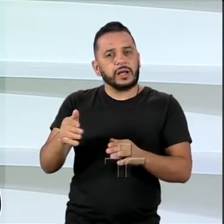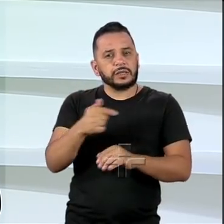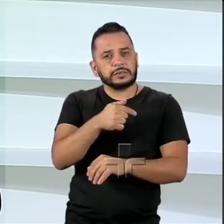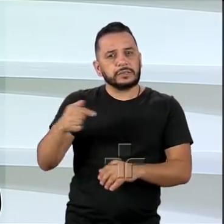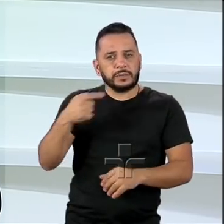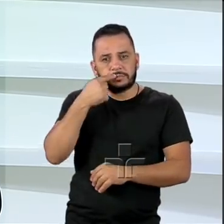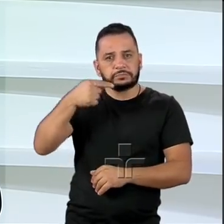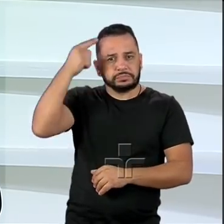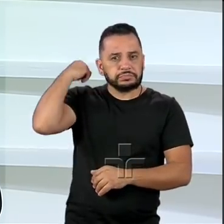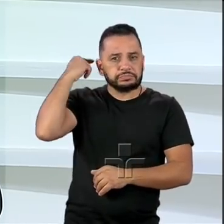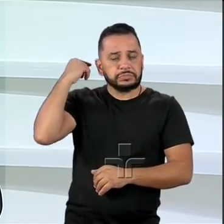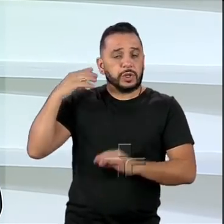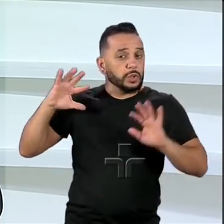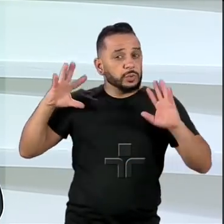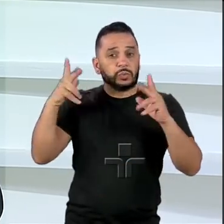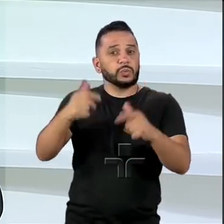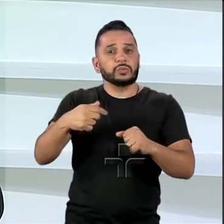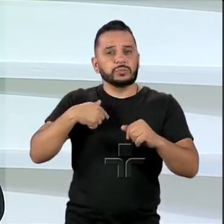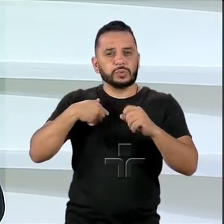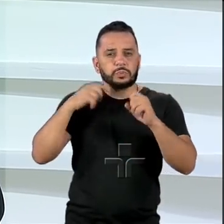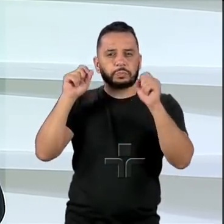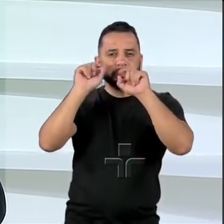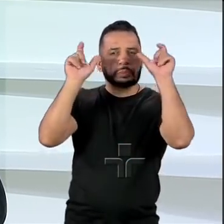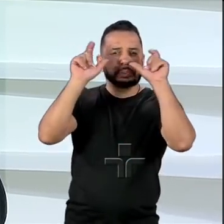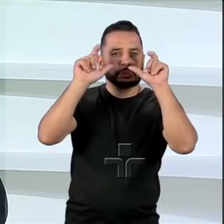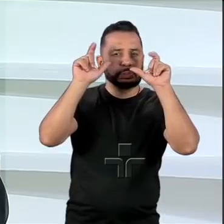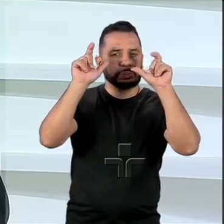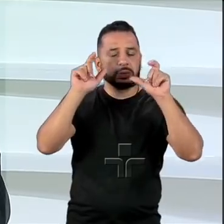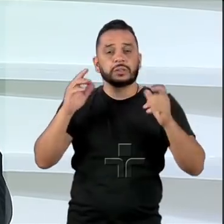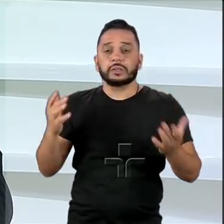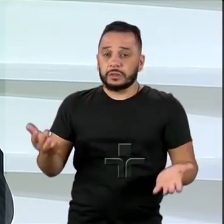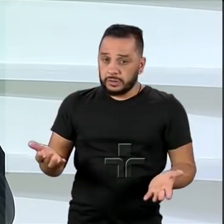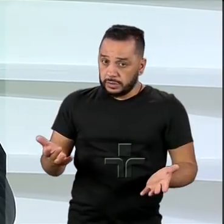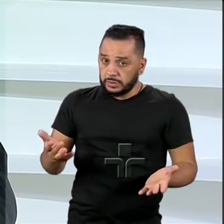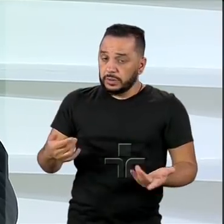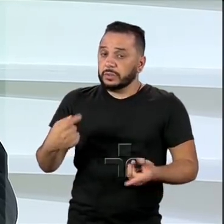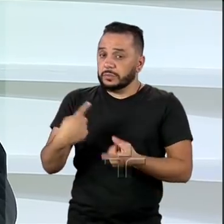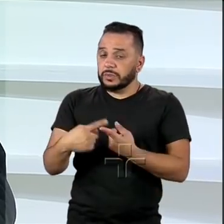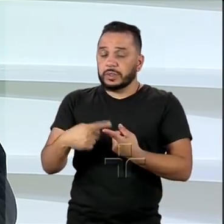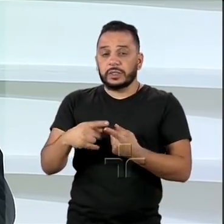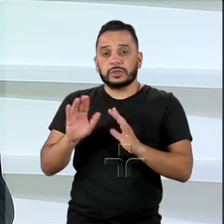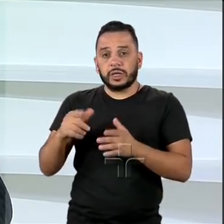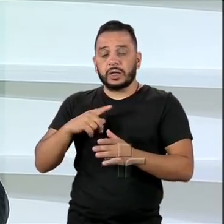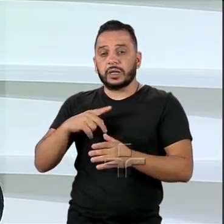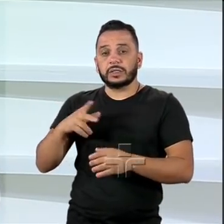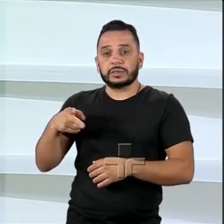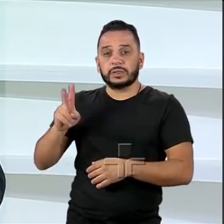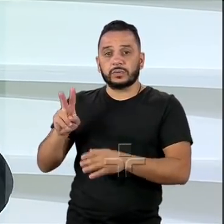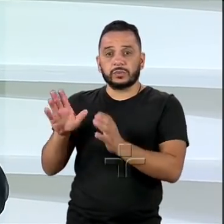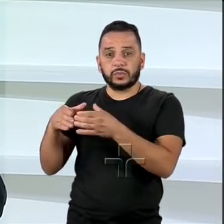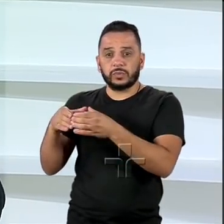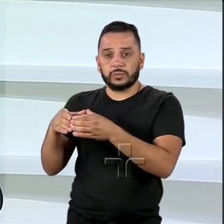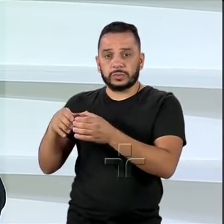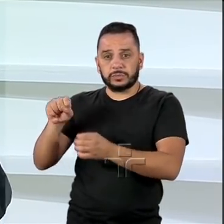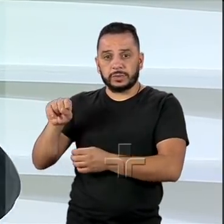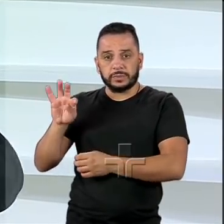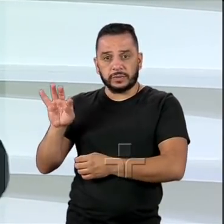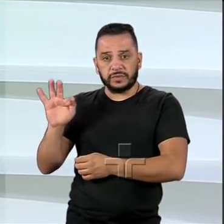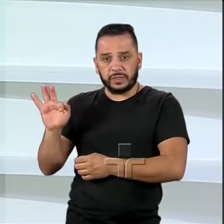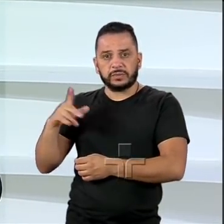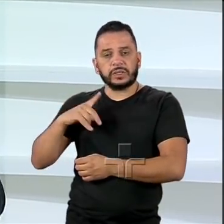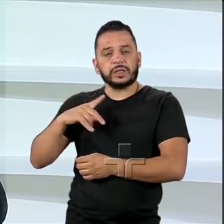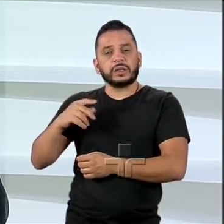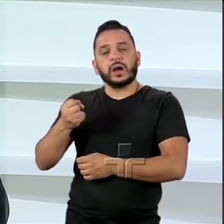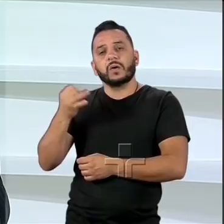surpreenderam em grande medida, não é, pelo fato de, na segunda turma, algumas questões terem